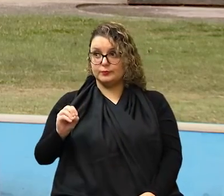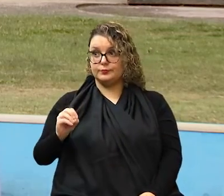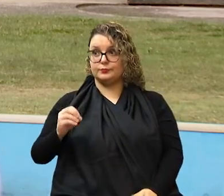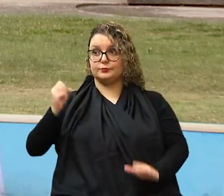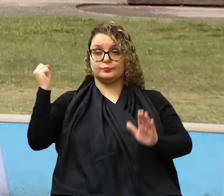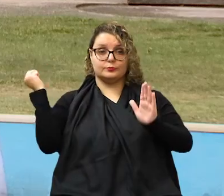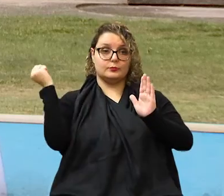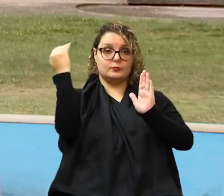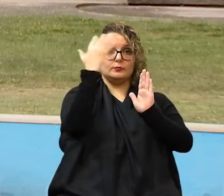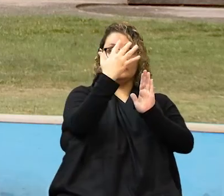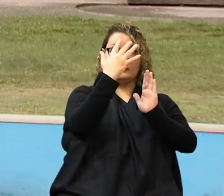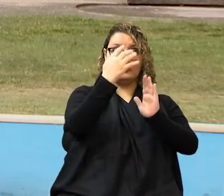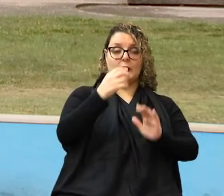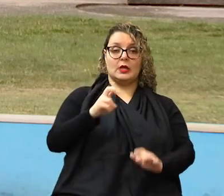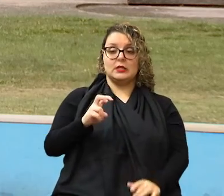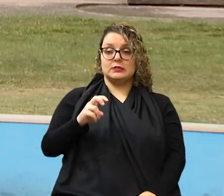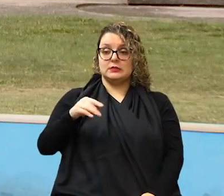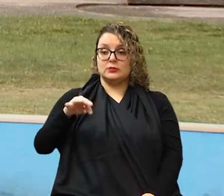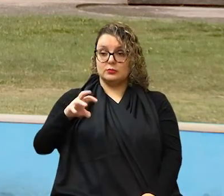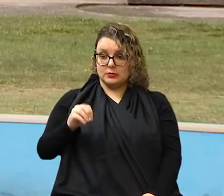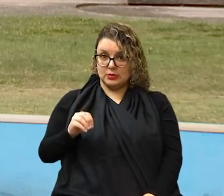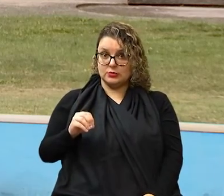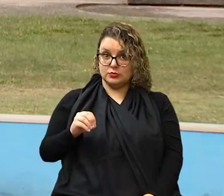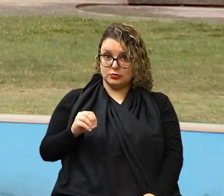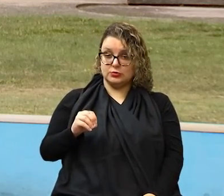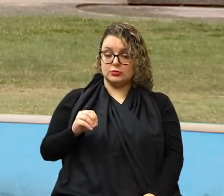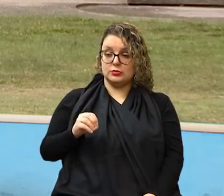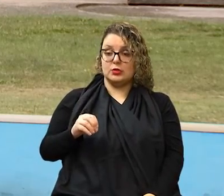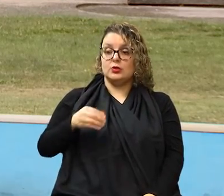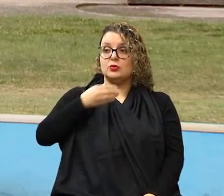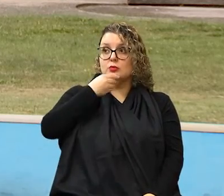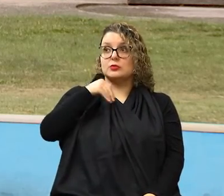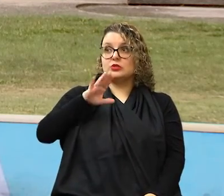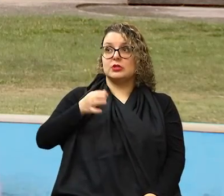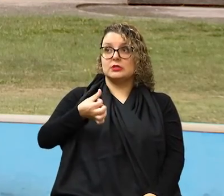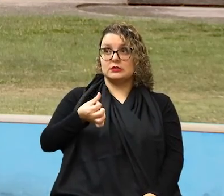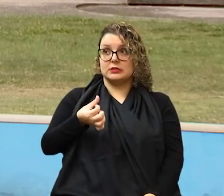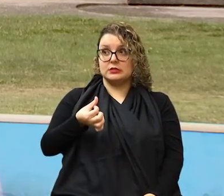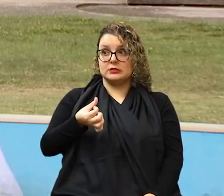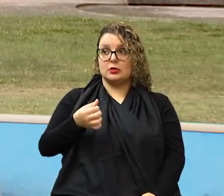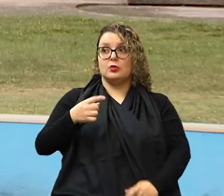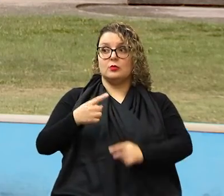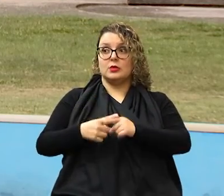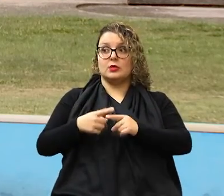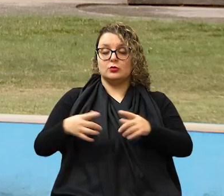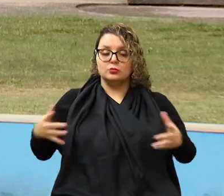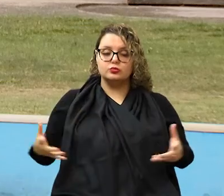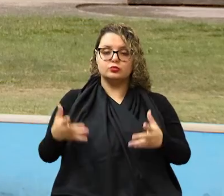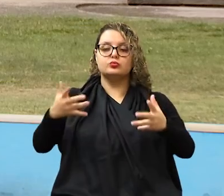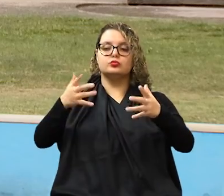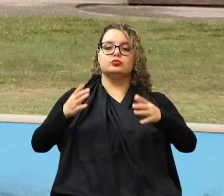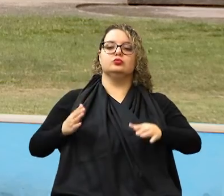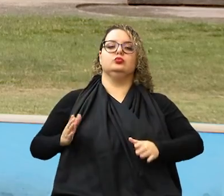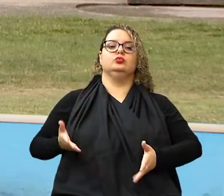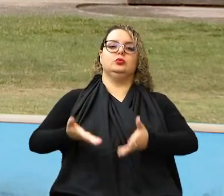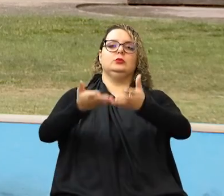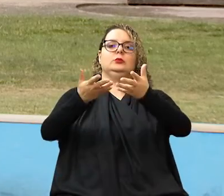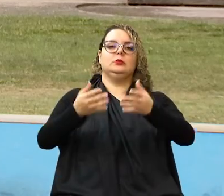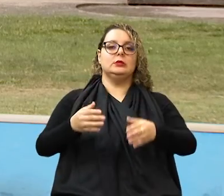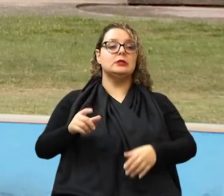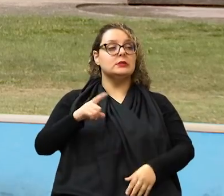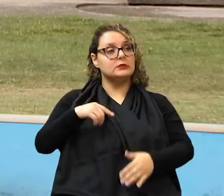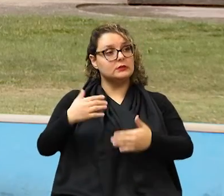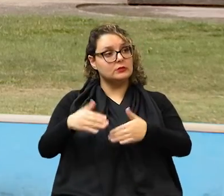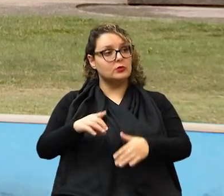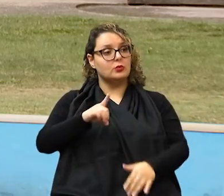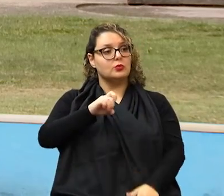no salto com vara, as mulheres estão passando 5 metros e os homens já ultrapassaram 6 metros, porque tem um implemento que te empurra. E também tem a